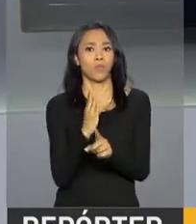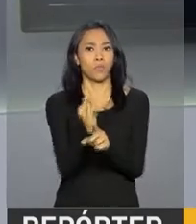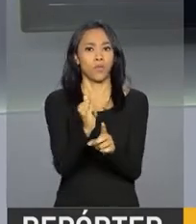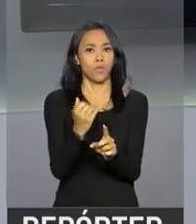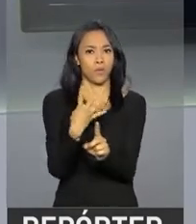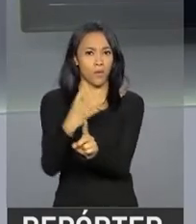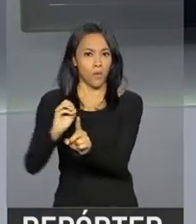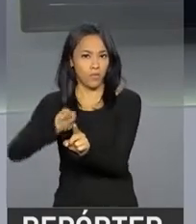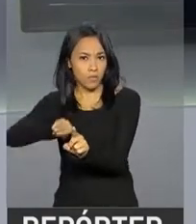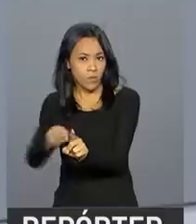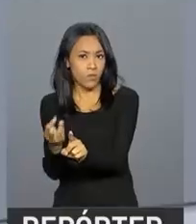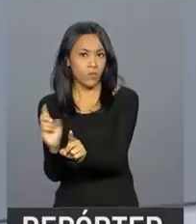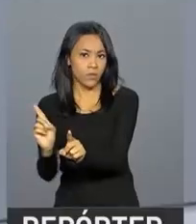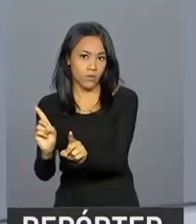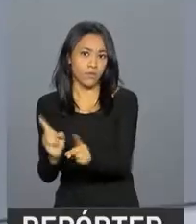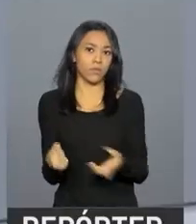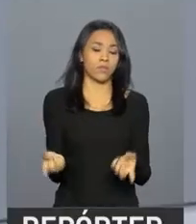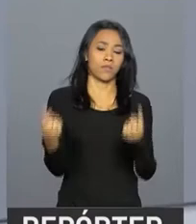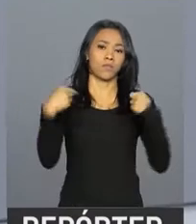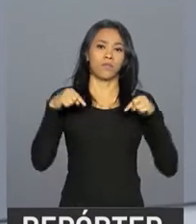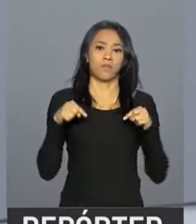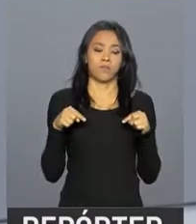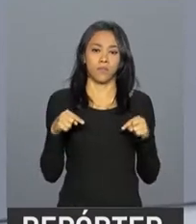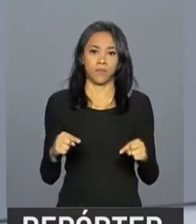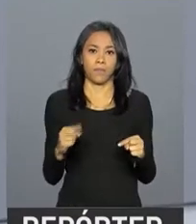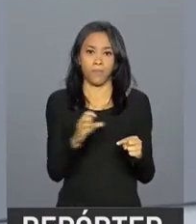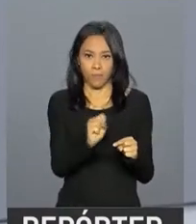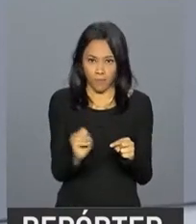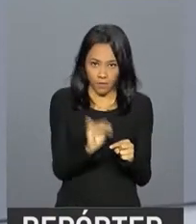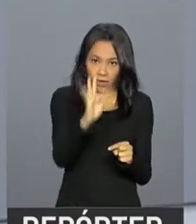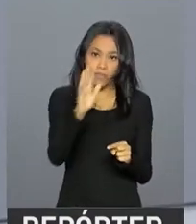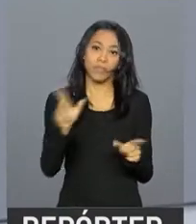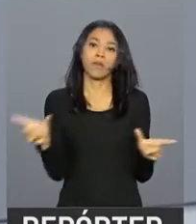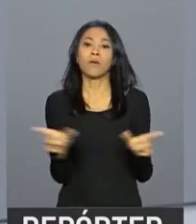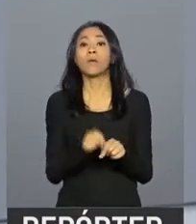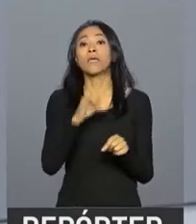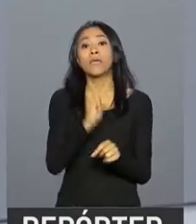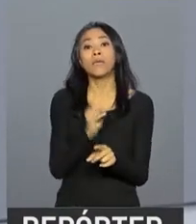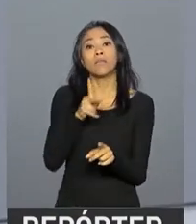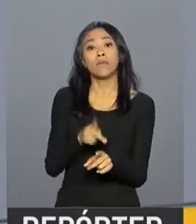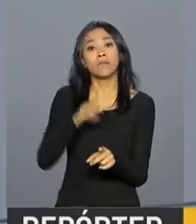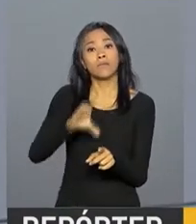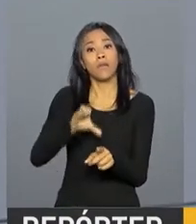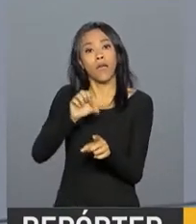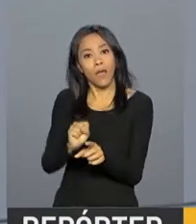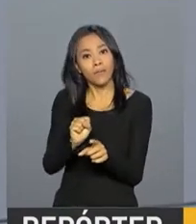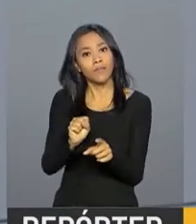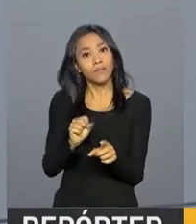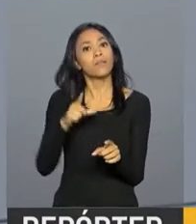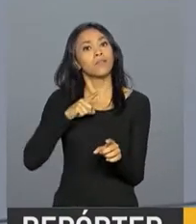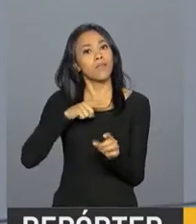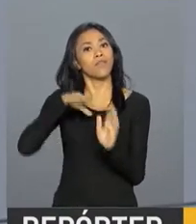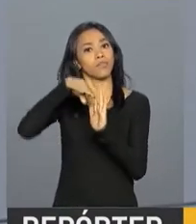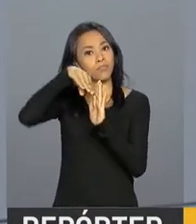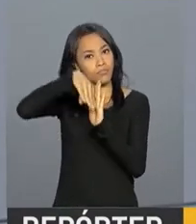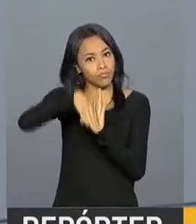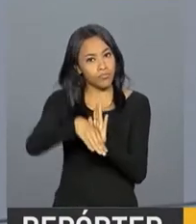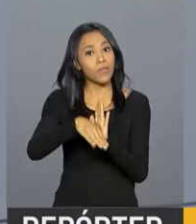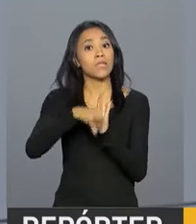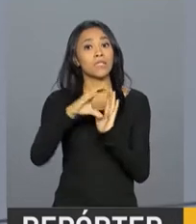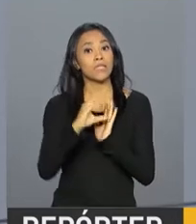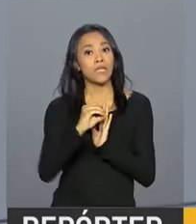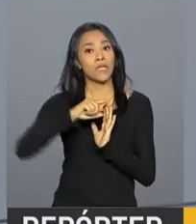de dólares a inflação pelo ipc s recuou na segunda semana de fevereiro e passa